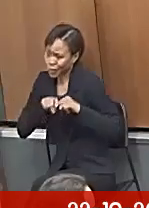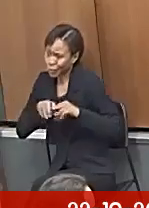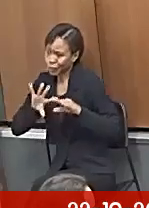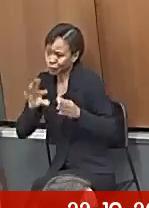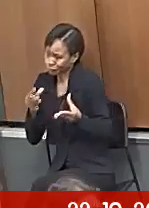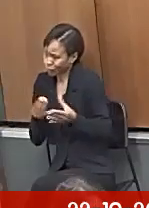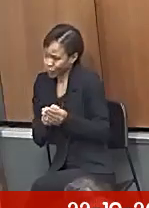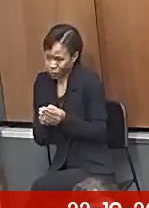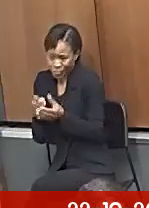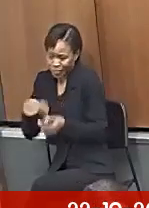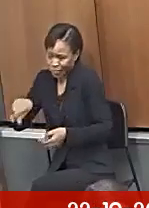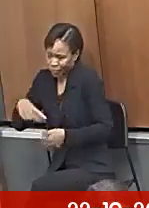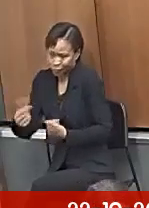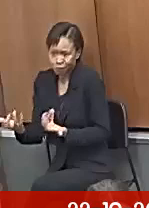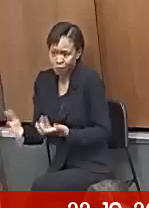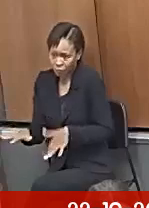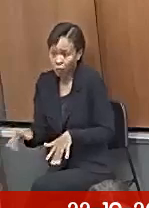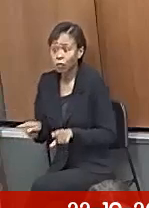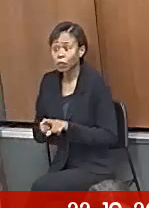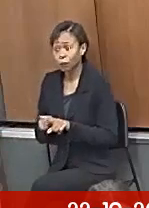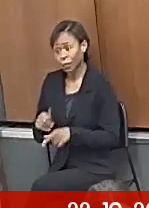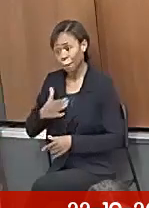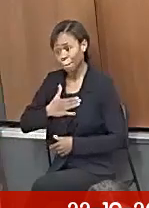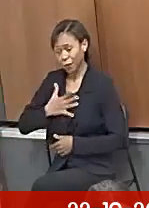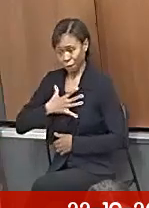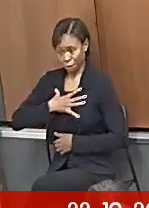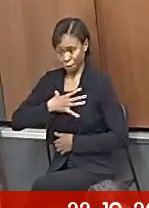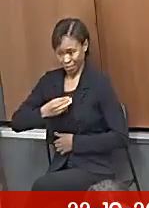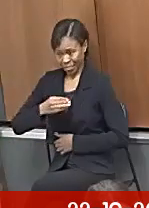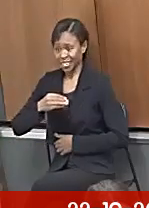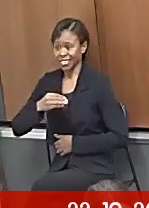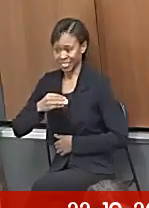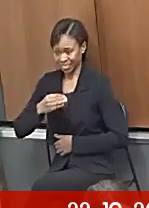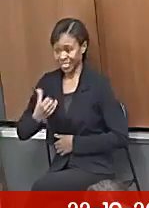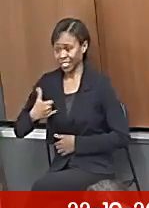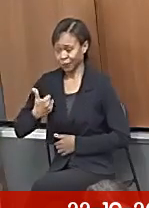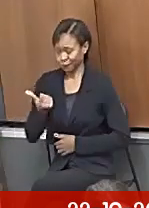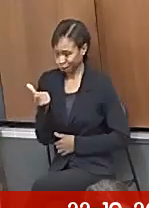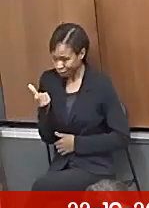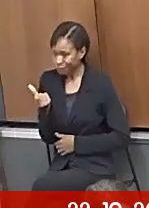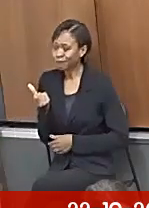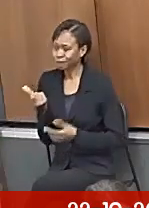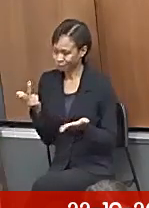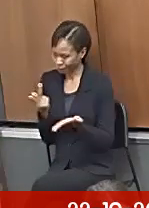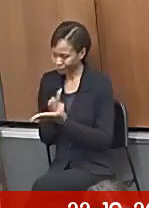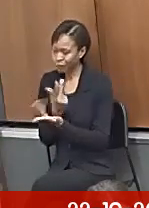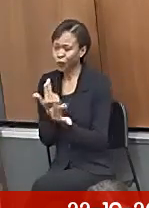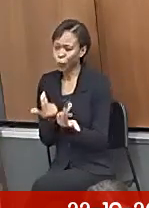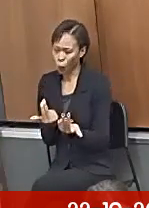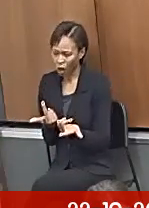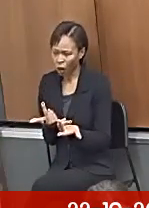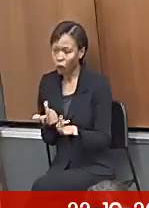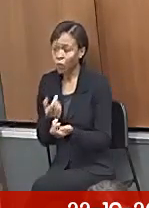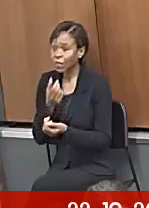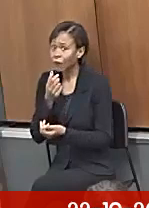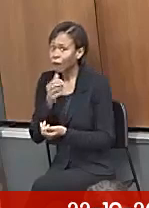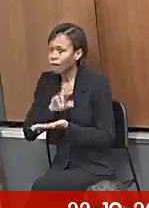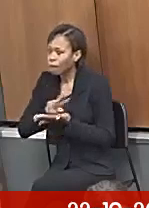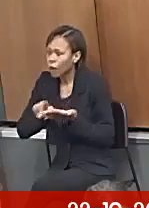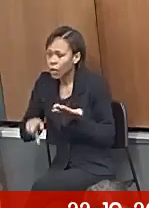Aconteceu exatamente assim também com a minha filha Alice, que hoje tem 6 anos e frequenta a escola, após